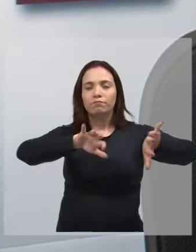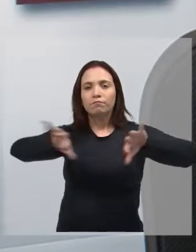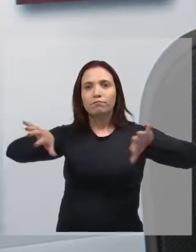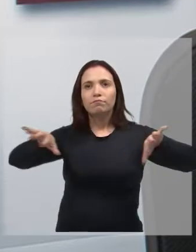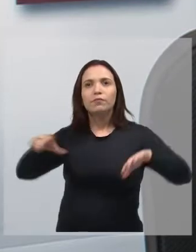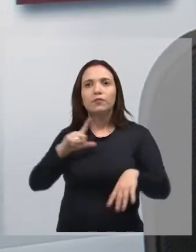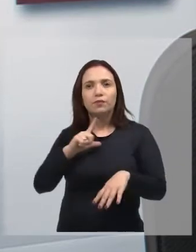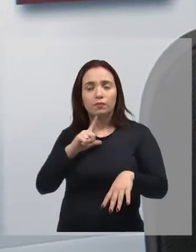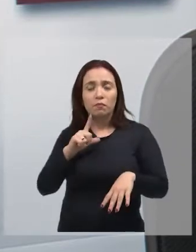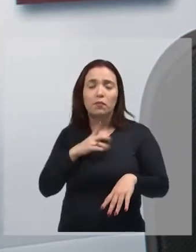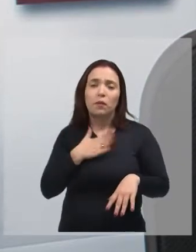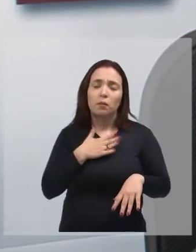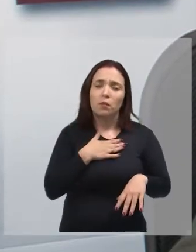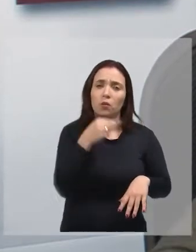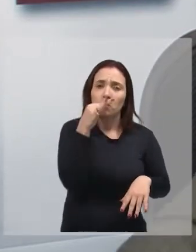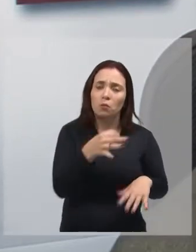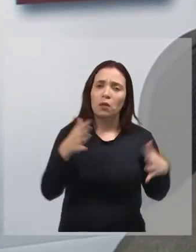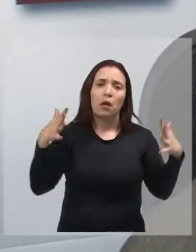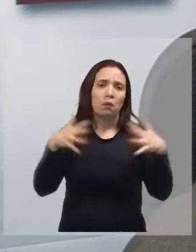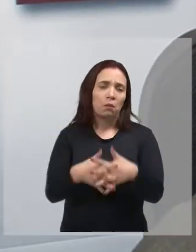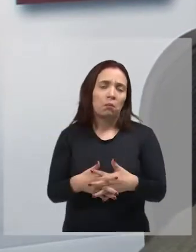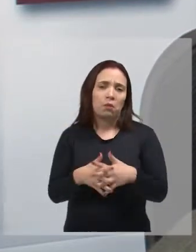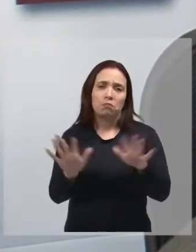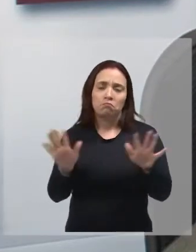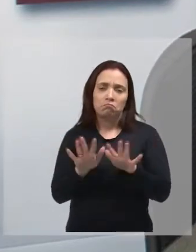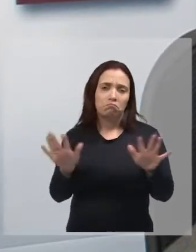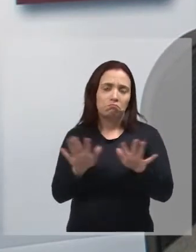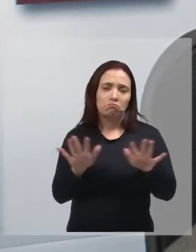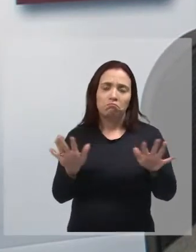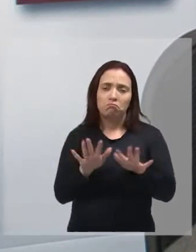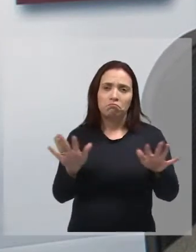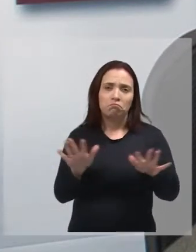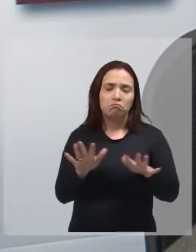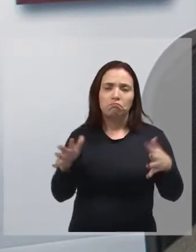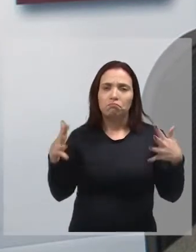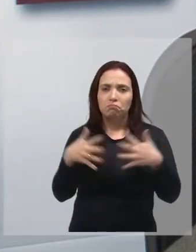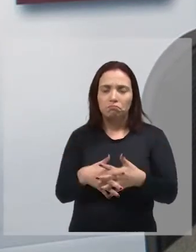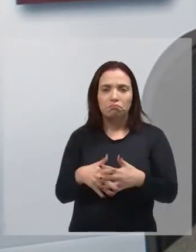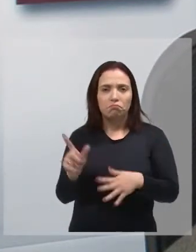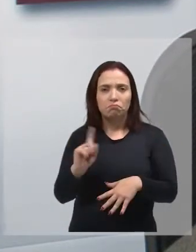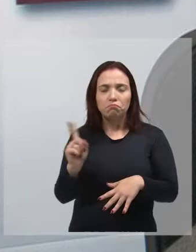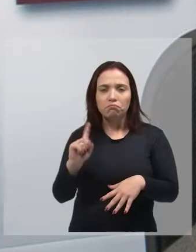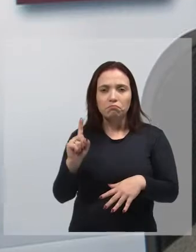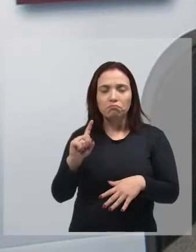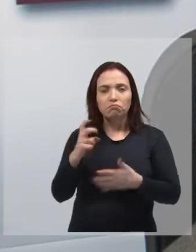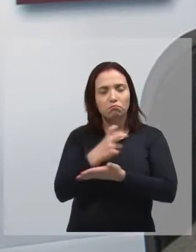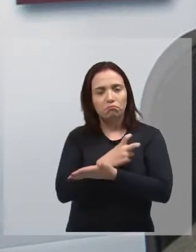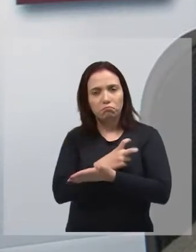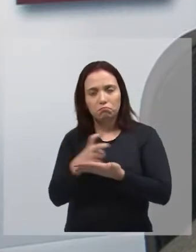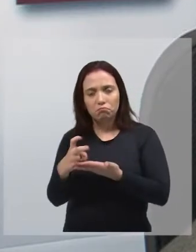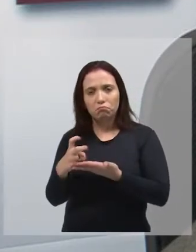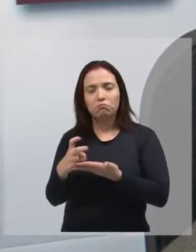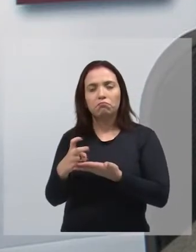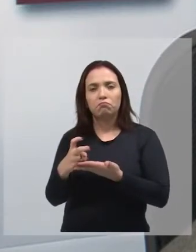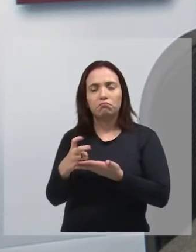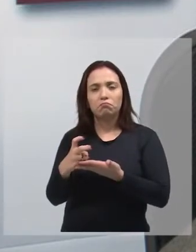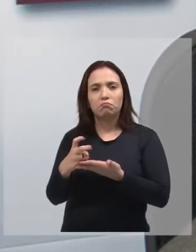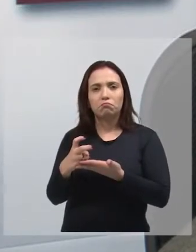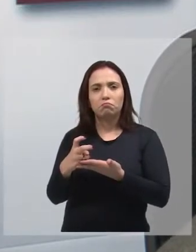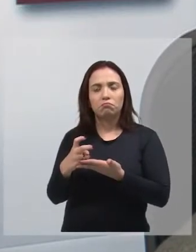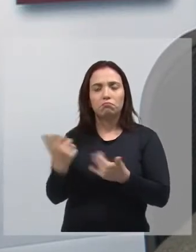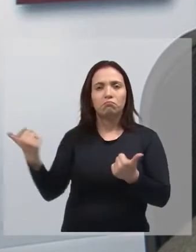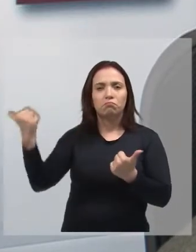candidaturas que, na minha avaliação, não atrapalha o candidato da Associação de Roberto Cláudio. Né? Não. O